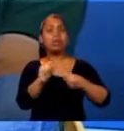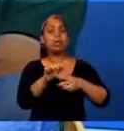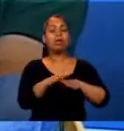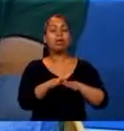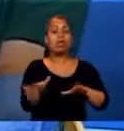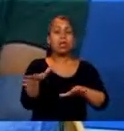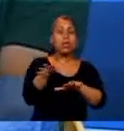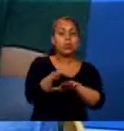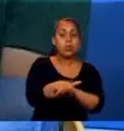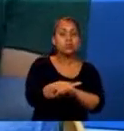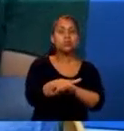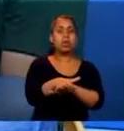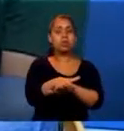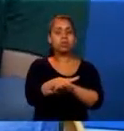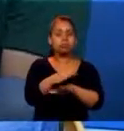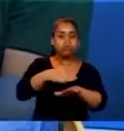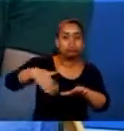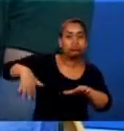perímetro urbano,